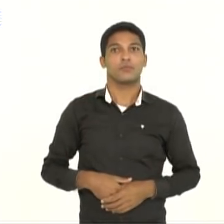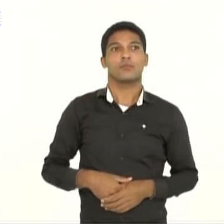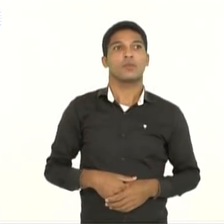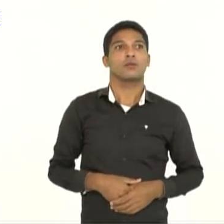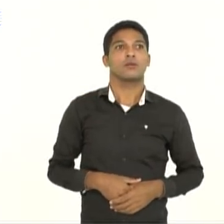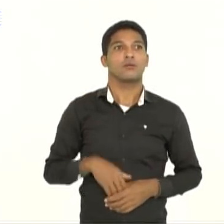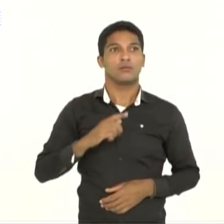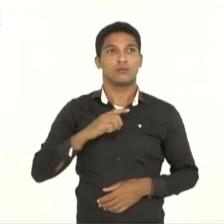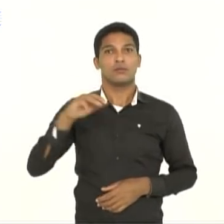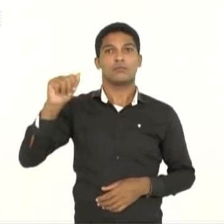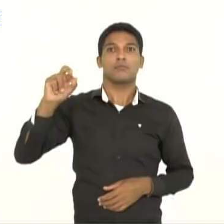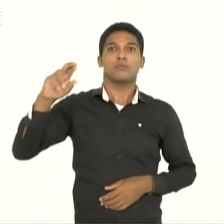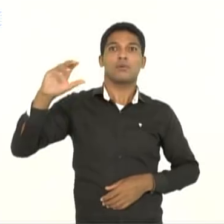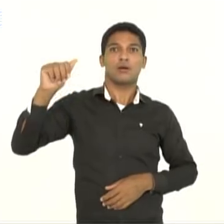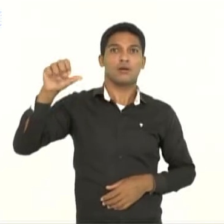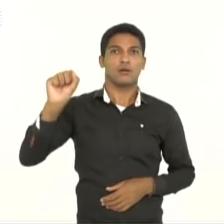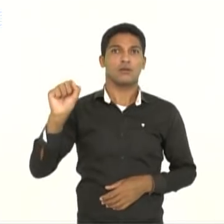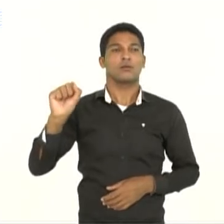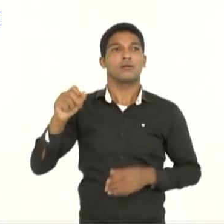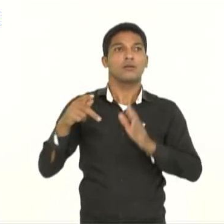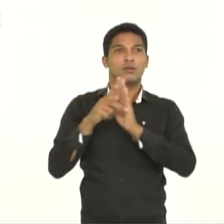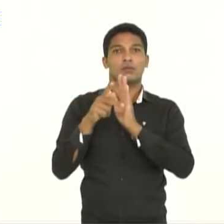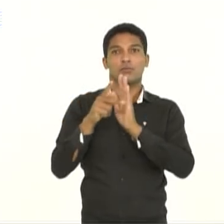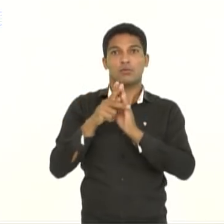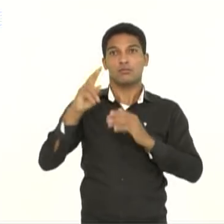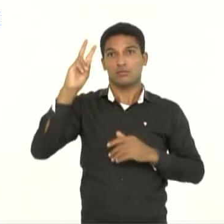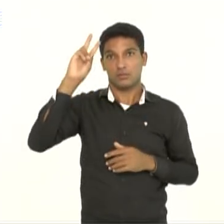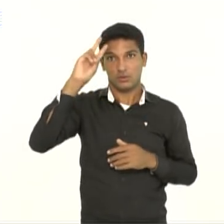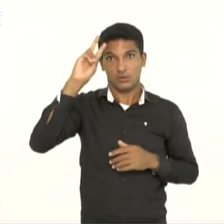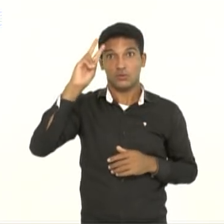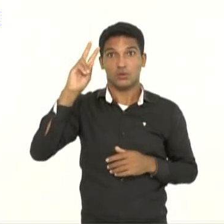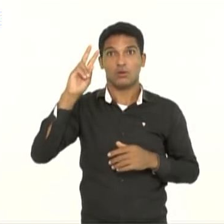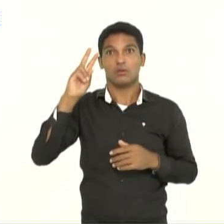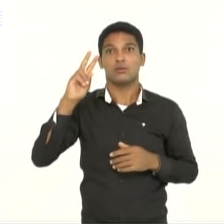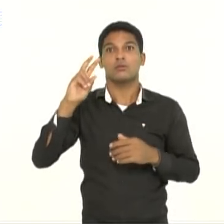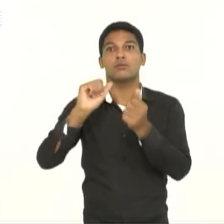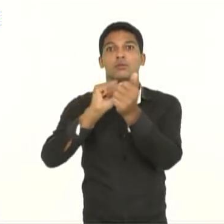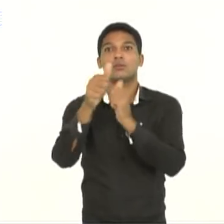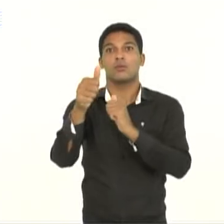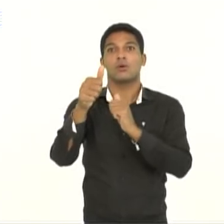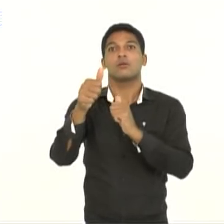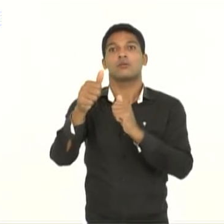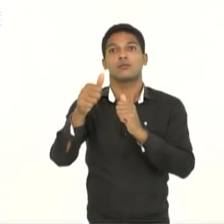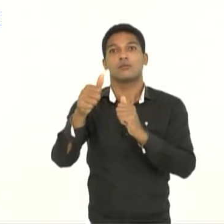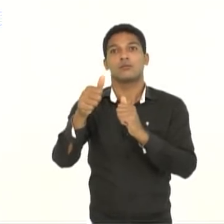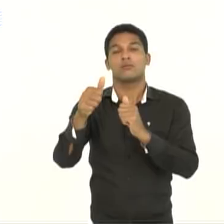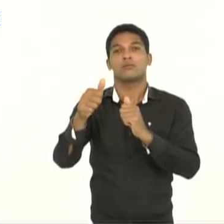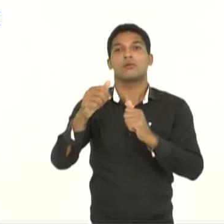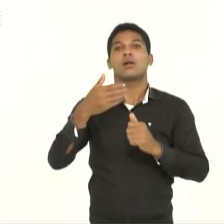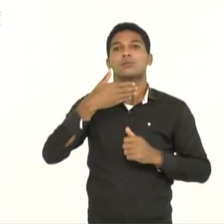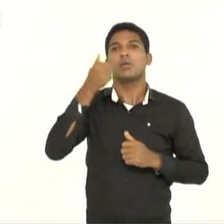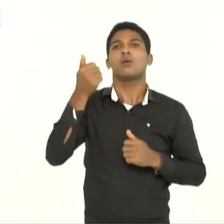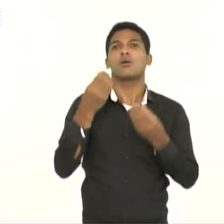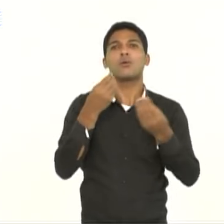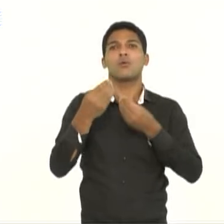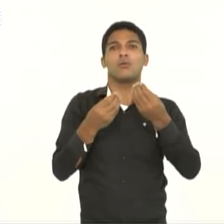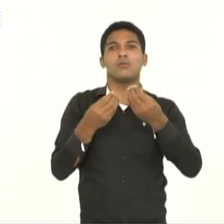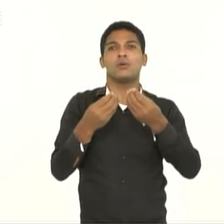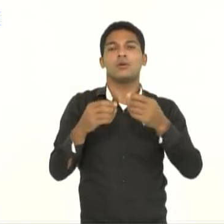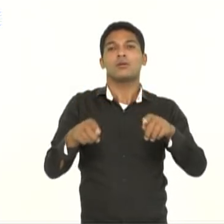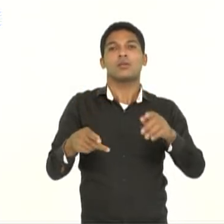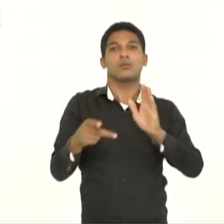então, estabelecidas na história do esporte e das diferentes competições são conhecidas como